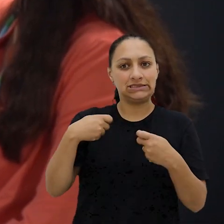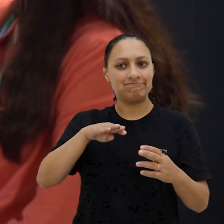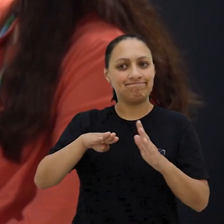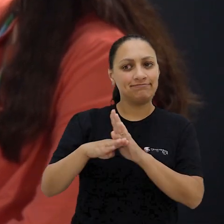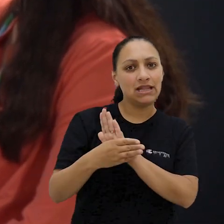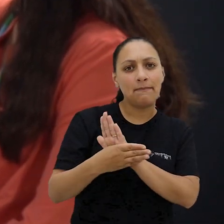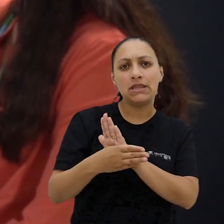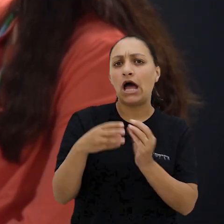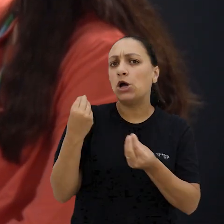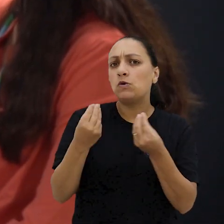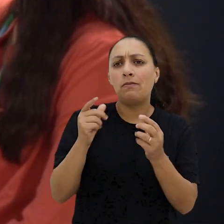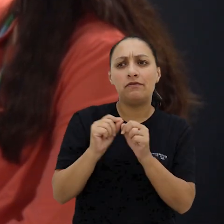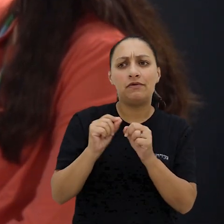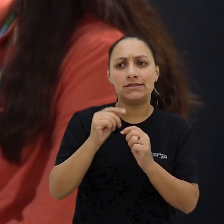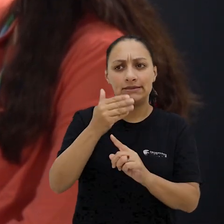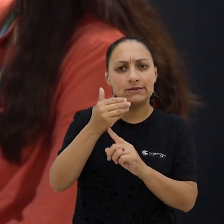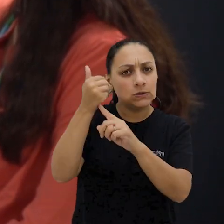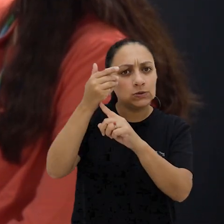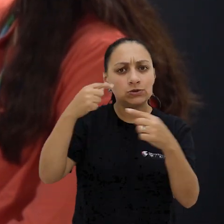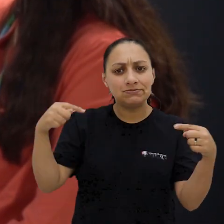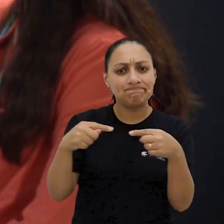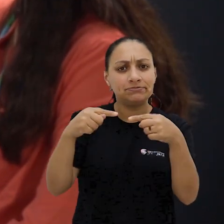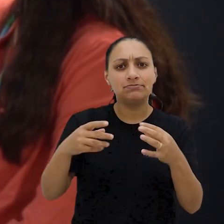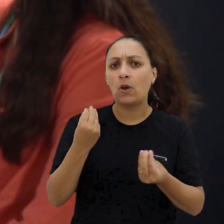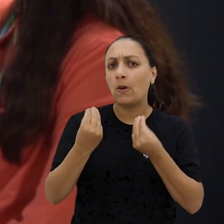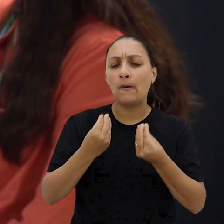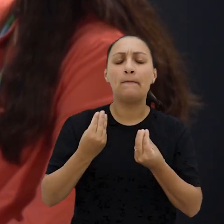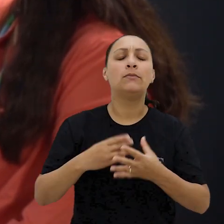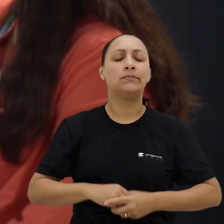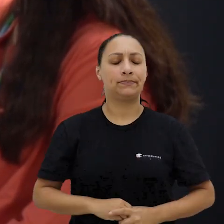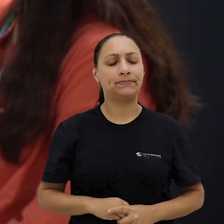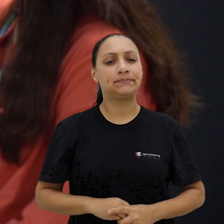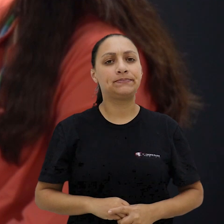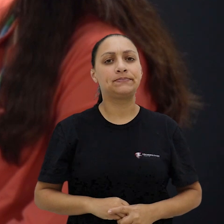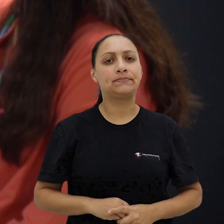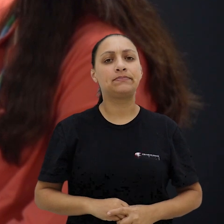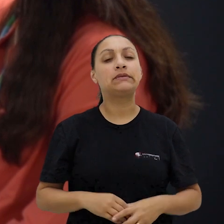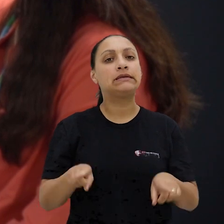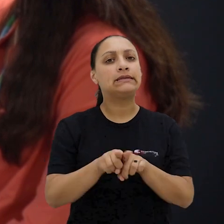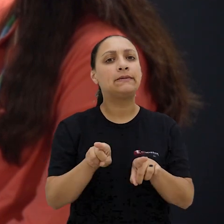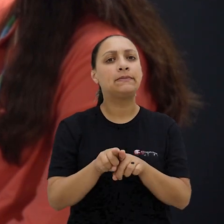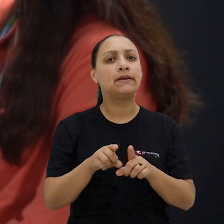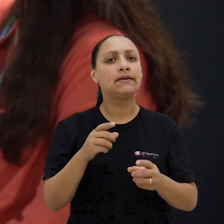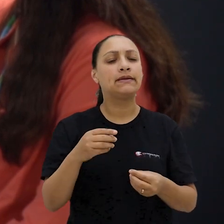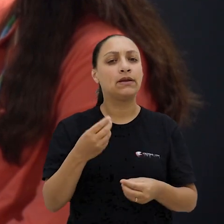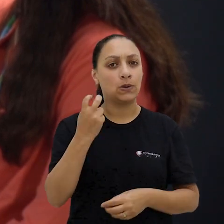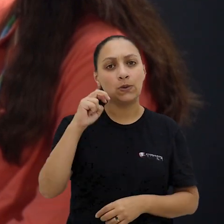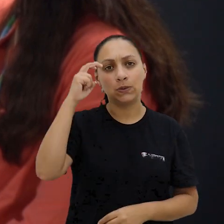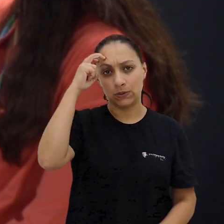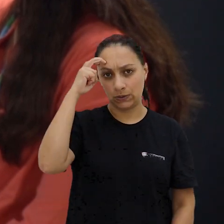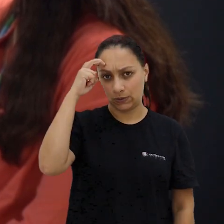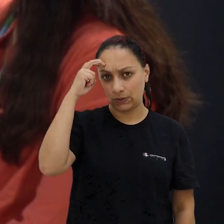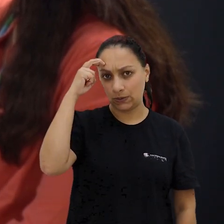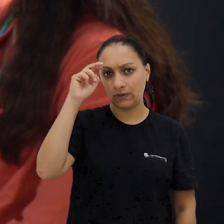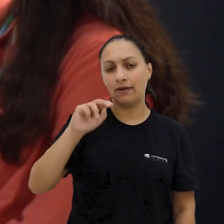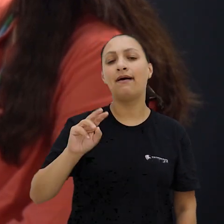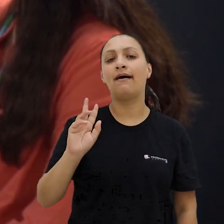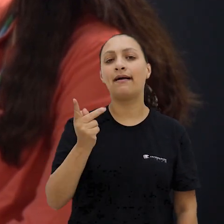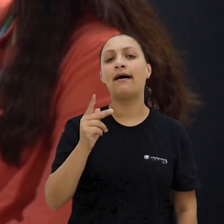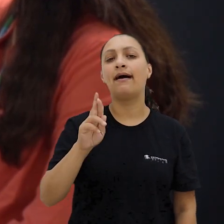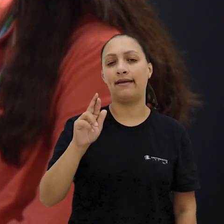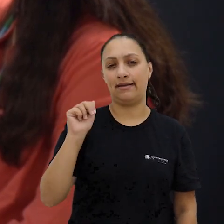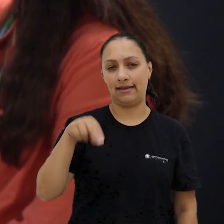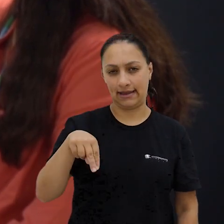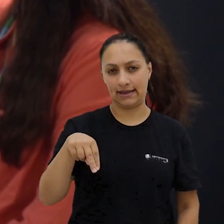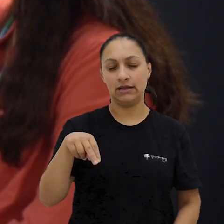posso adaptar essa tecnologia? E como, posso dizer assim, como cultura da HRN,